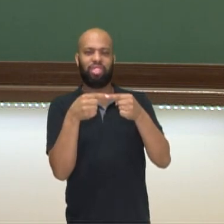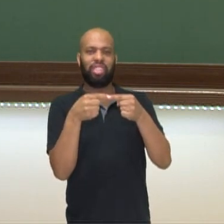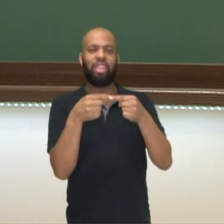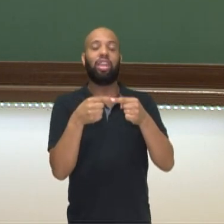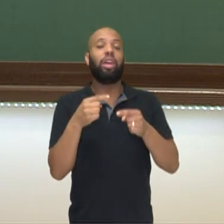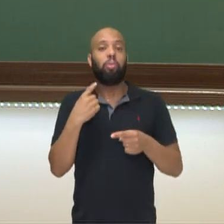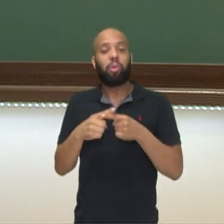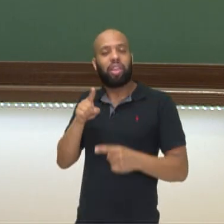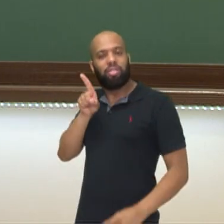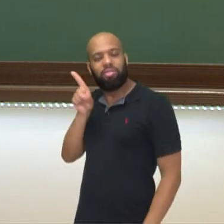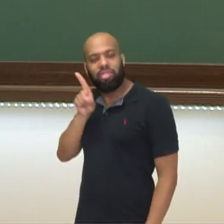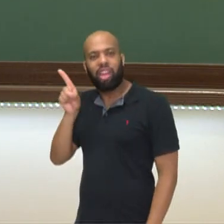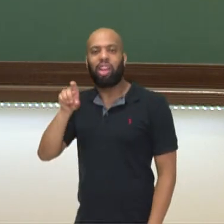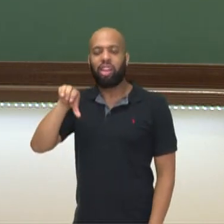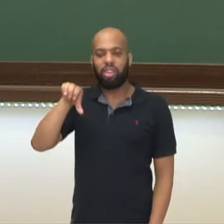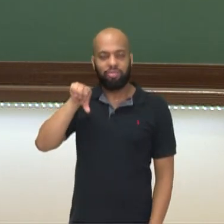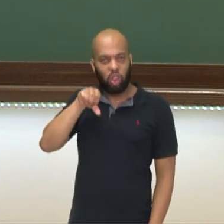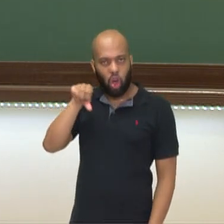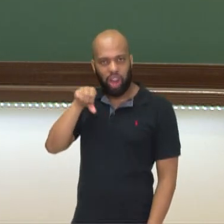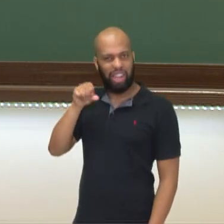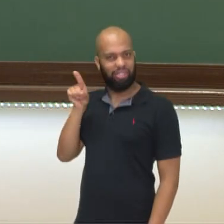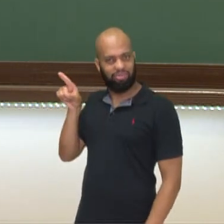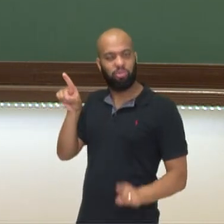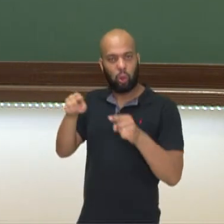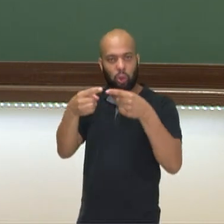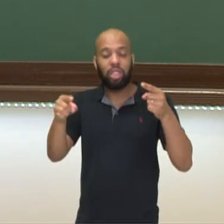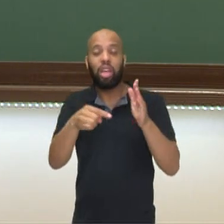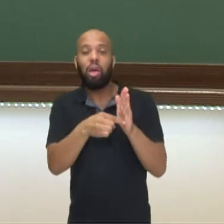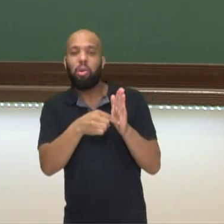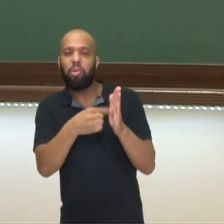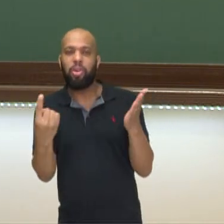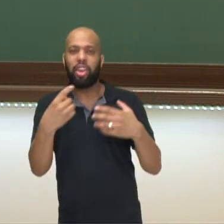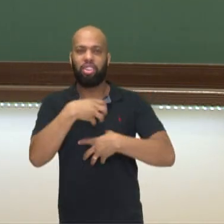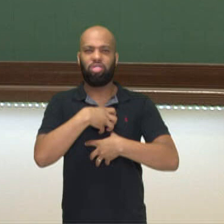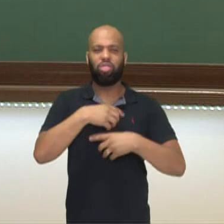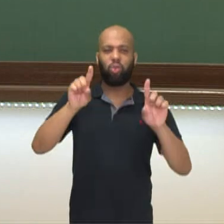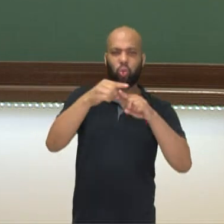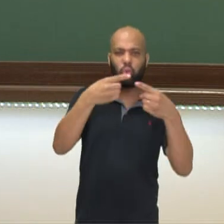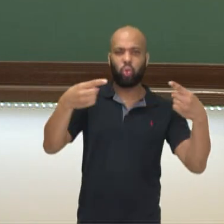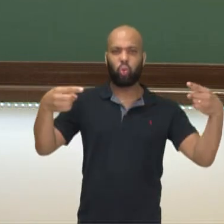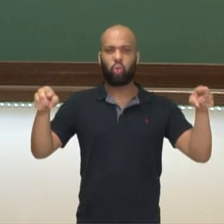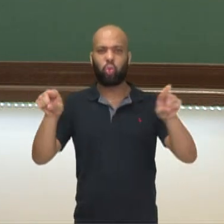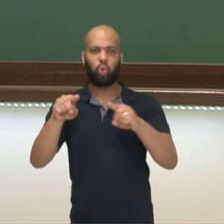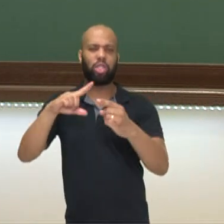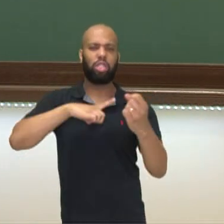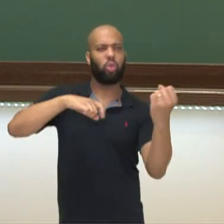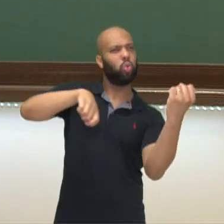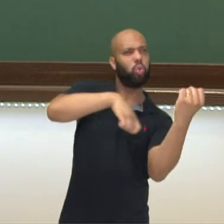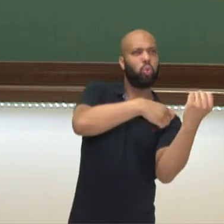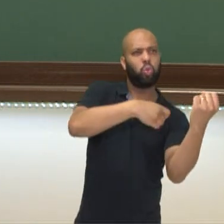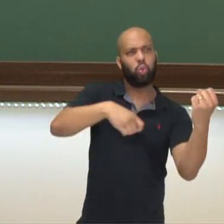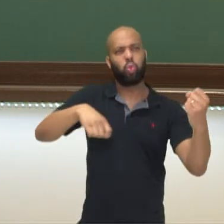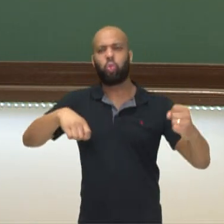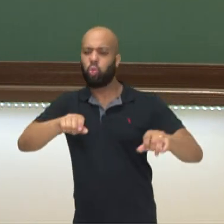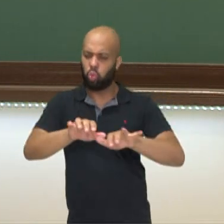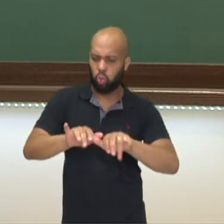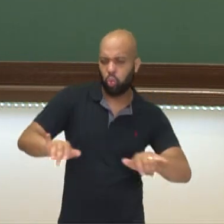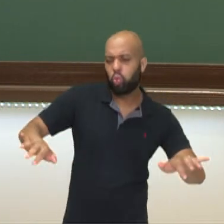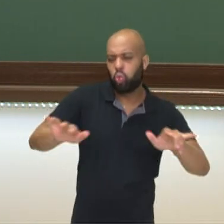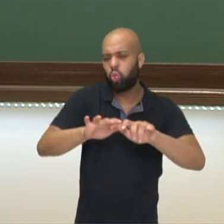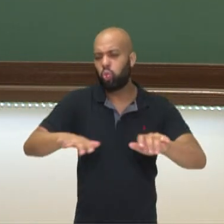a Nona Sinfonia foi a primeira música erudita, orquestrada, e ela tem mais de 40 minutos, é absurdo de